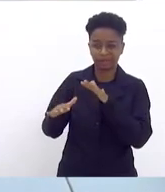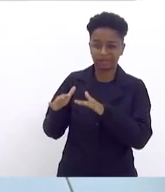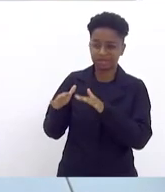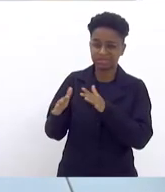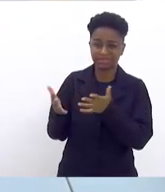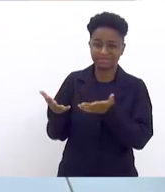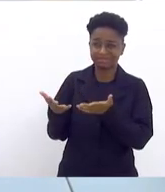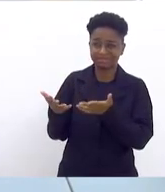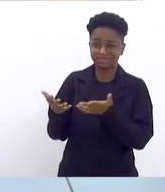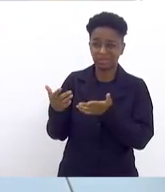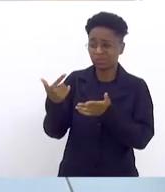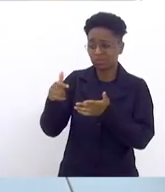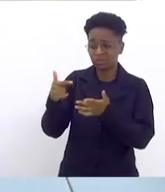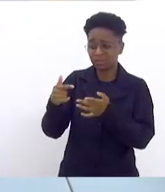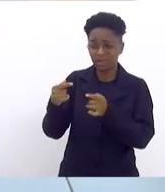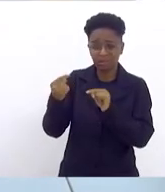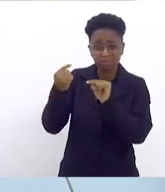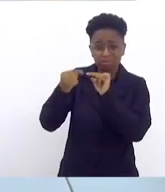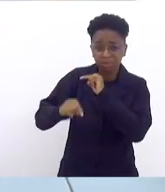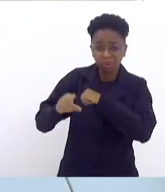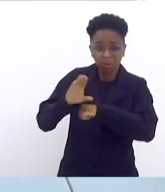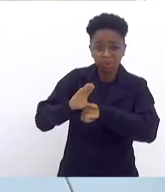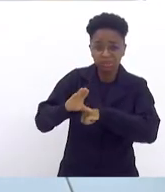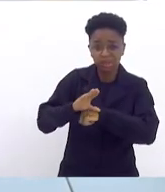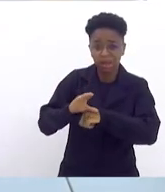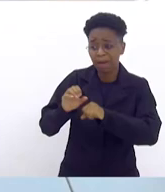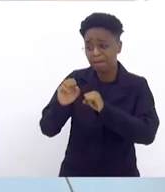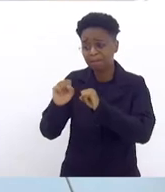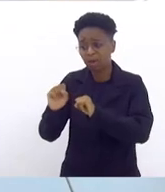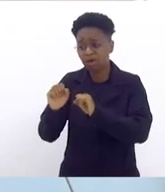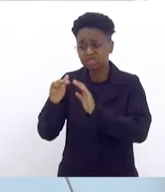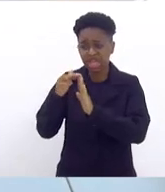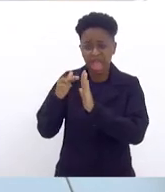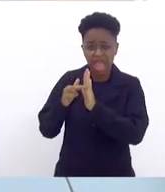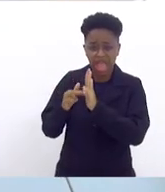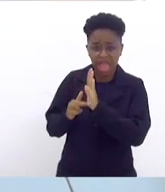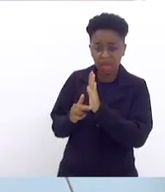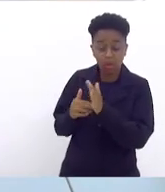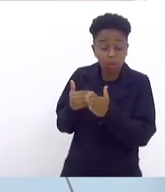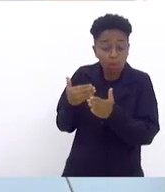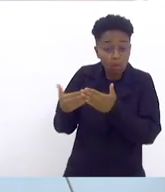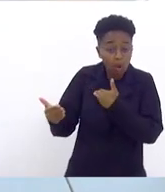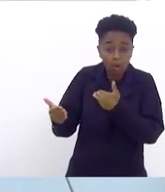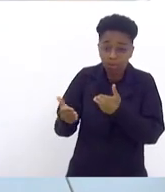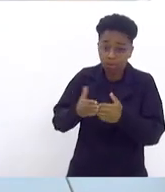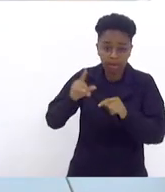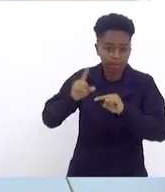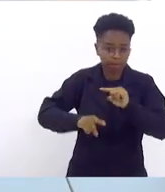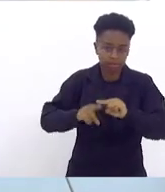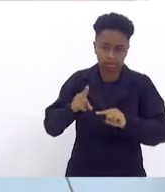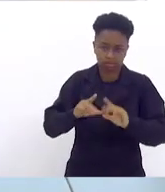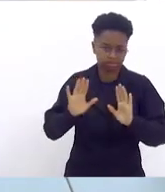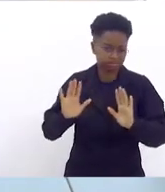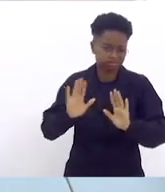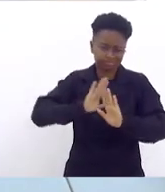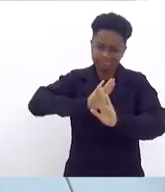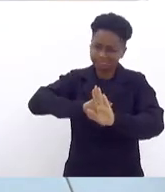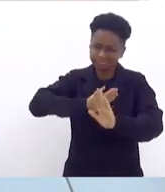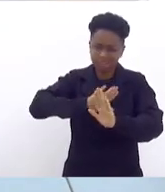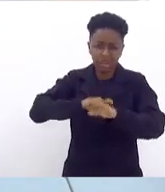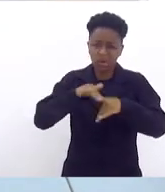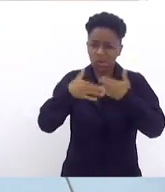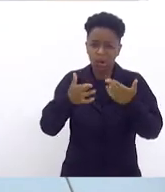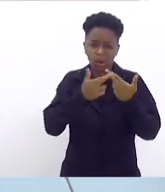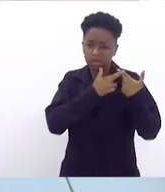inconstitucionalidade. Não tem nenhuma inconstitucionalidade, porque ele pode regulamentar qualquer matéria inerente às atribuições